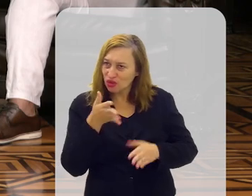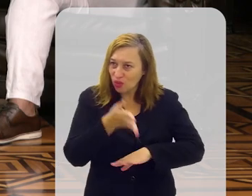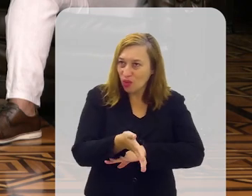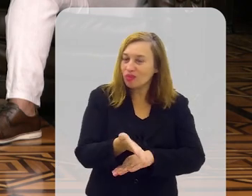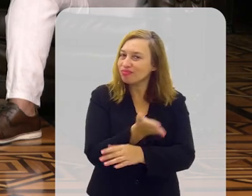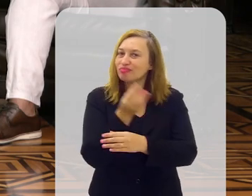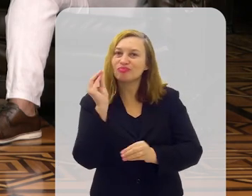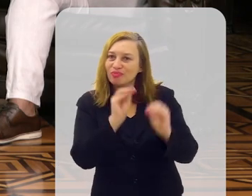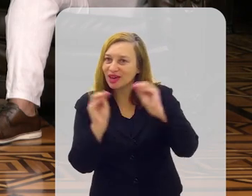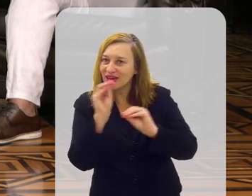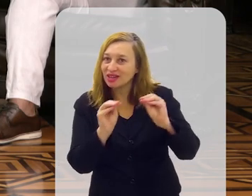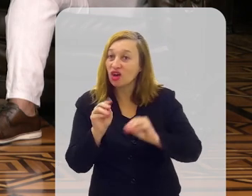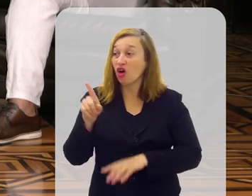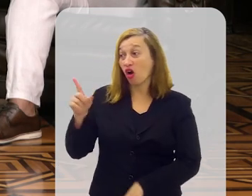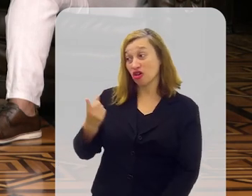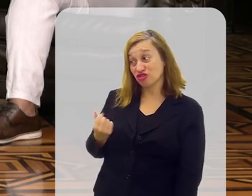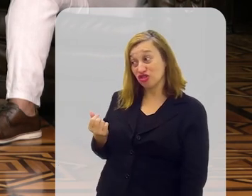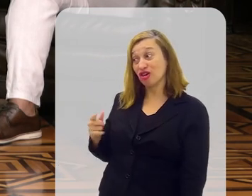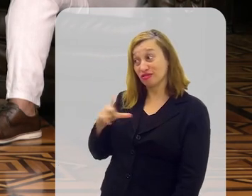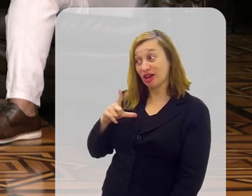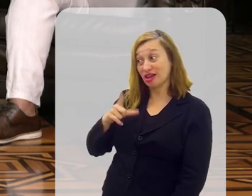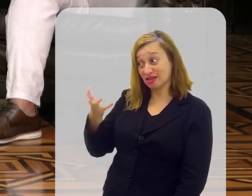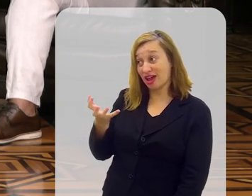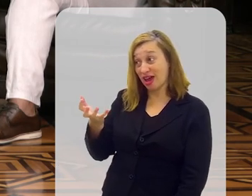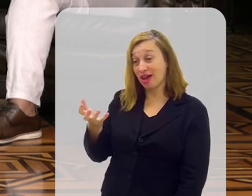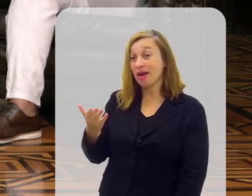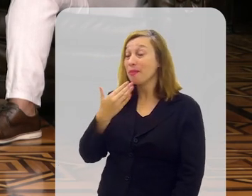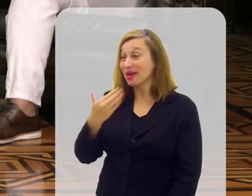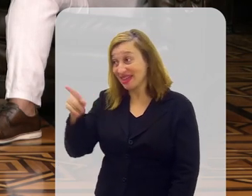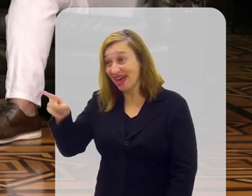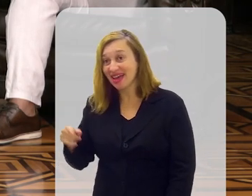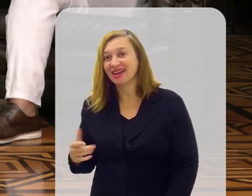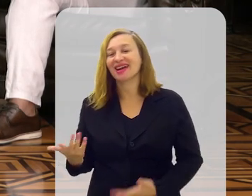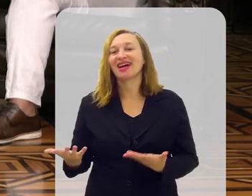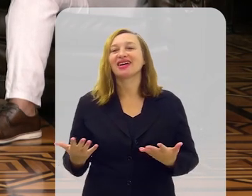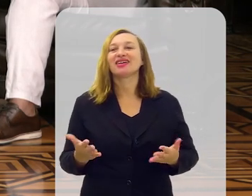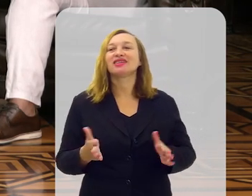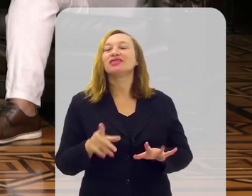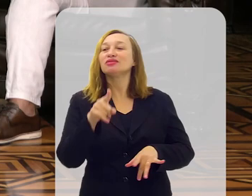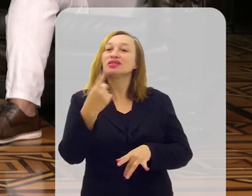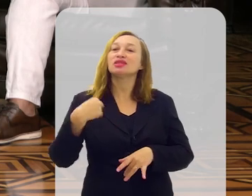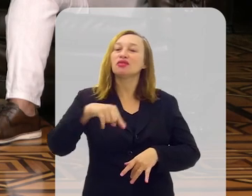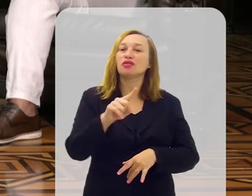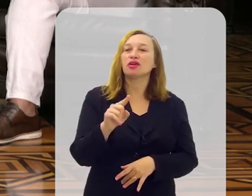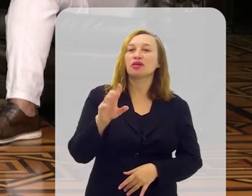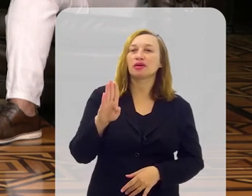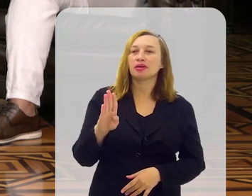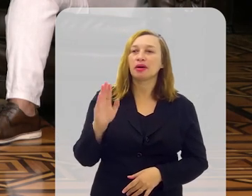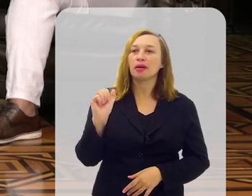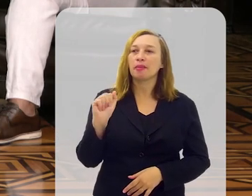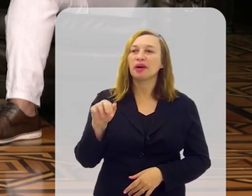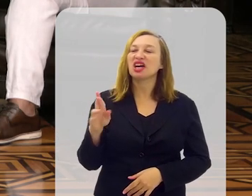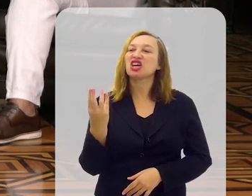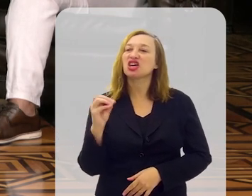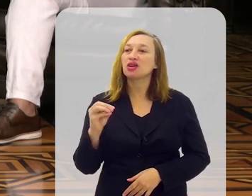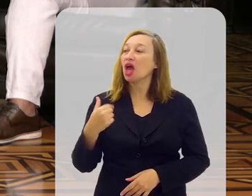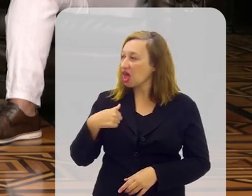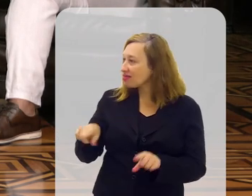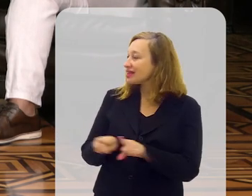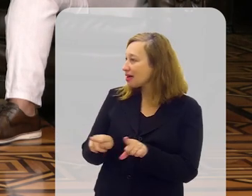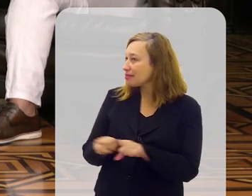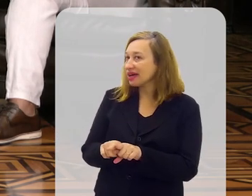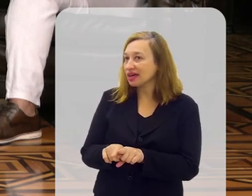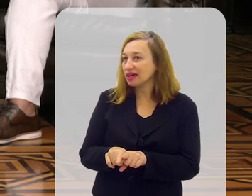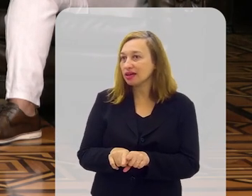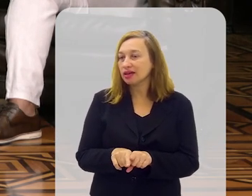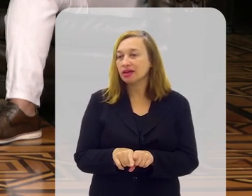plateia. Paulinho, tem dinheiro, se precisar, peça. Ô, Glória, isso. Opa, vamos conversar. Aí você participou do banquinho? Participei do banquinho. Eu já participei do banquinho também,